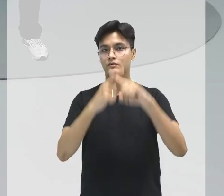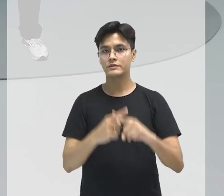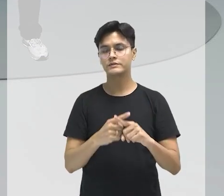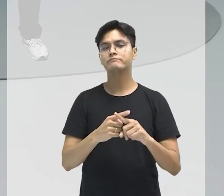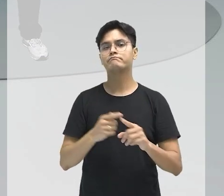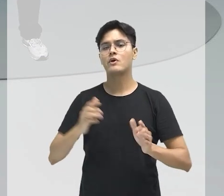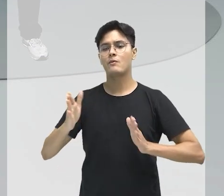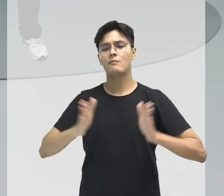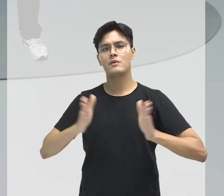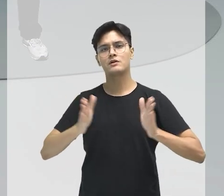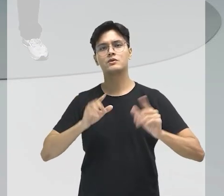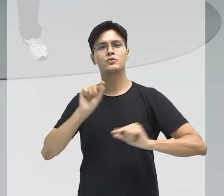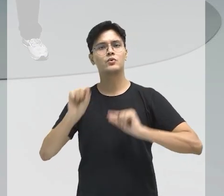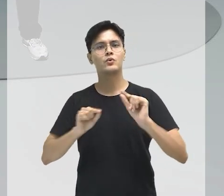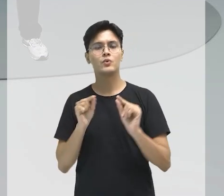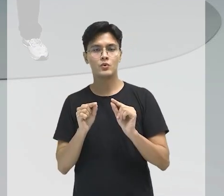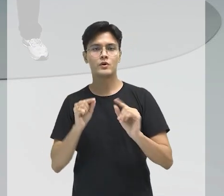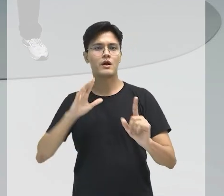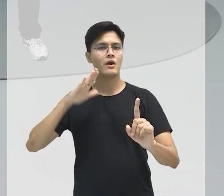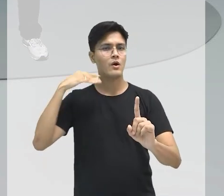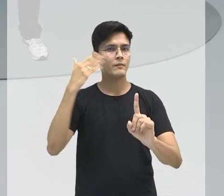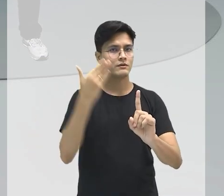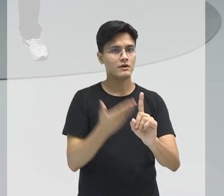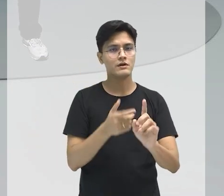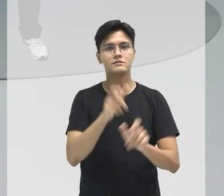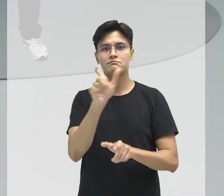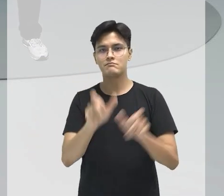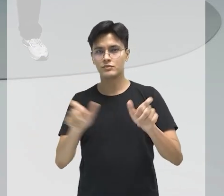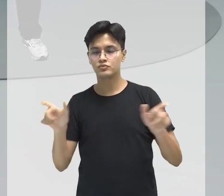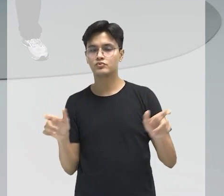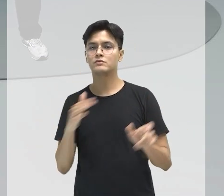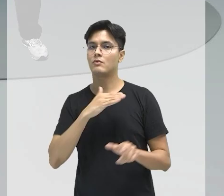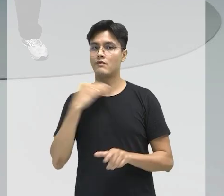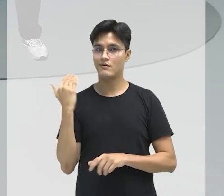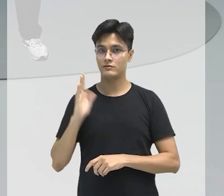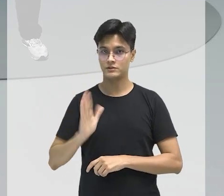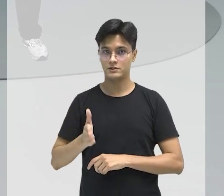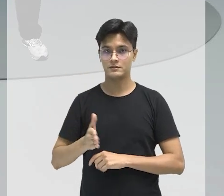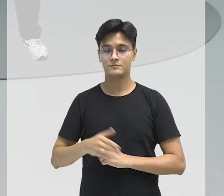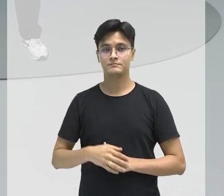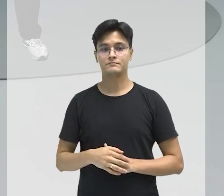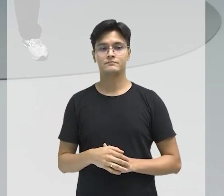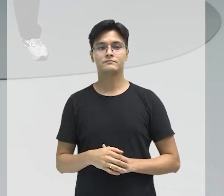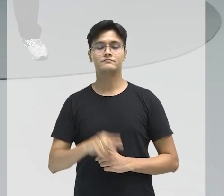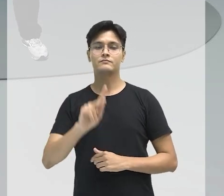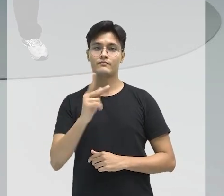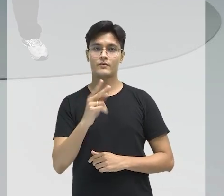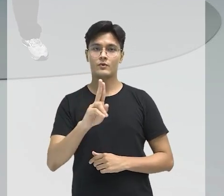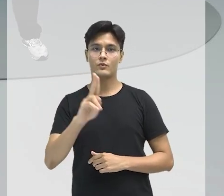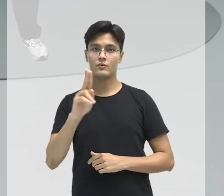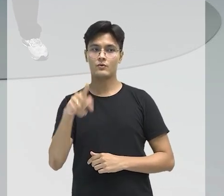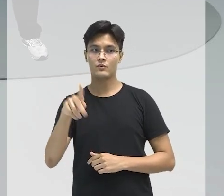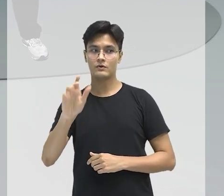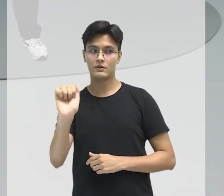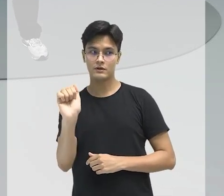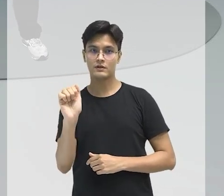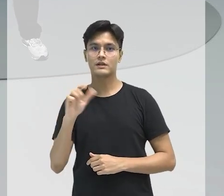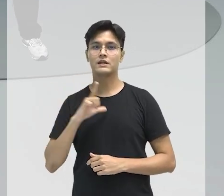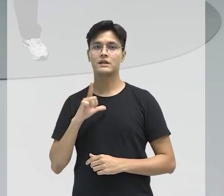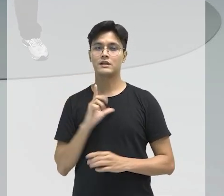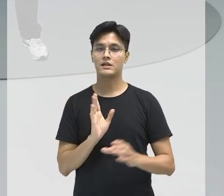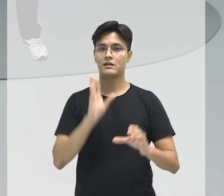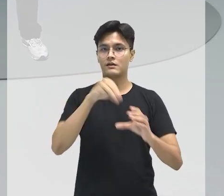essa época de fazer a homenagem aos mortos, tá? E o Uka-Uka está inserido aí, ó, nos Jogos